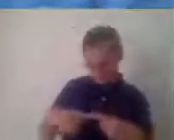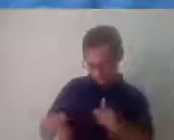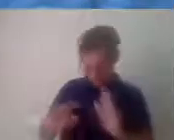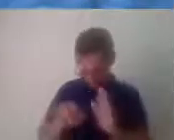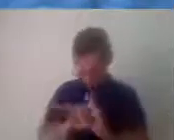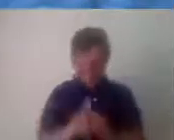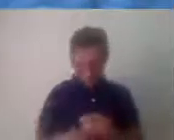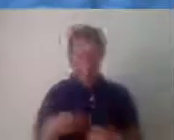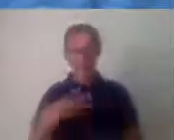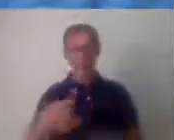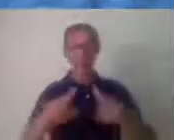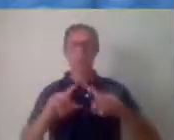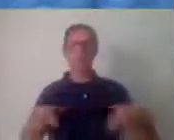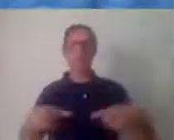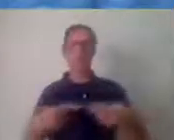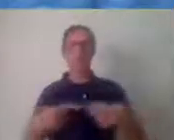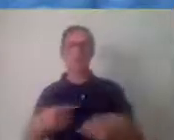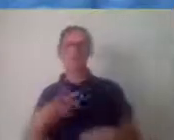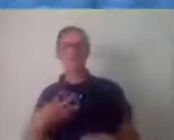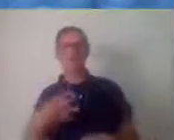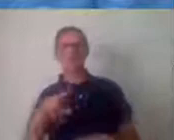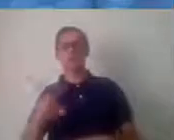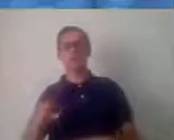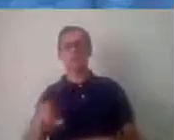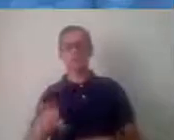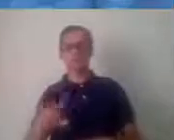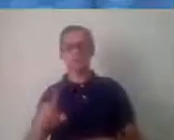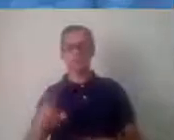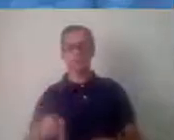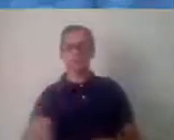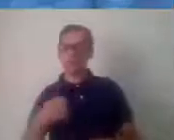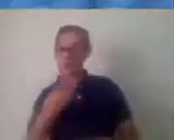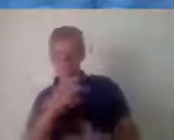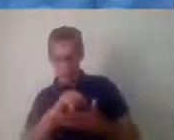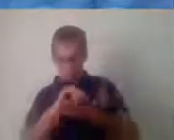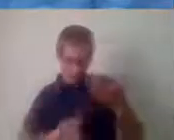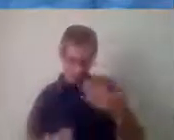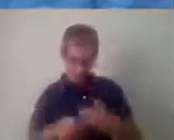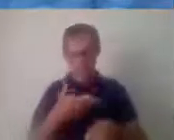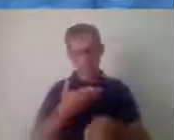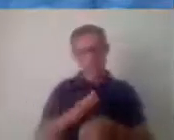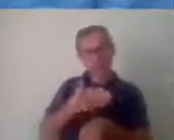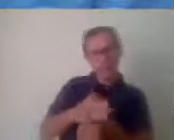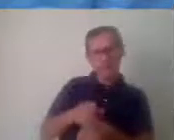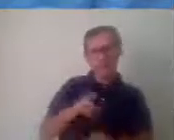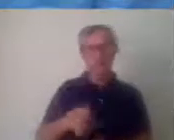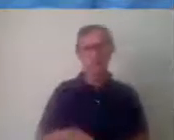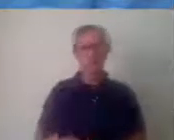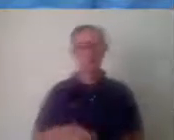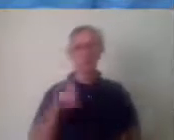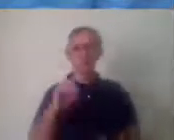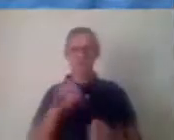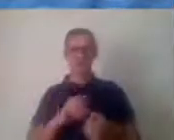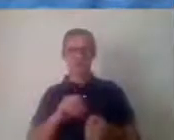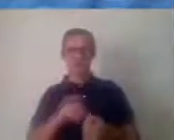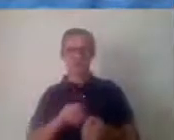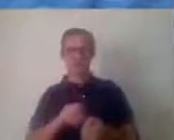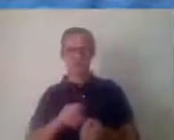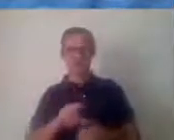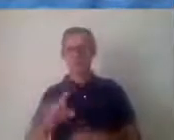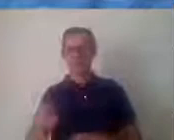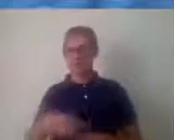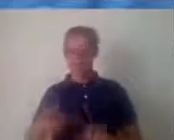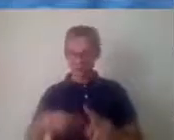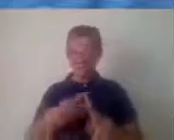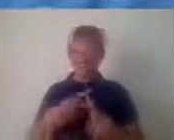determinou 4 regiões, você tem 4 integrais aí. São bons exercícios para você praticar, para você ir fazer as integrais